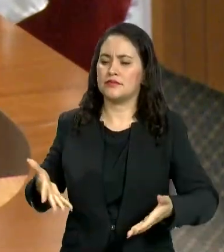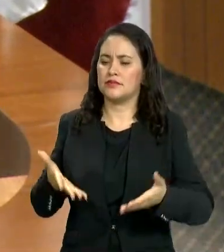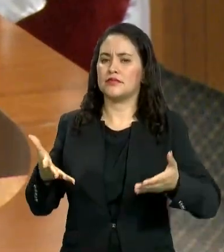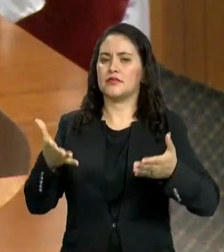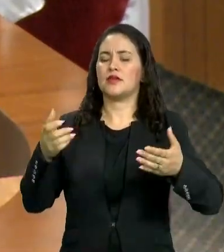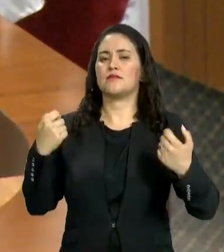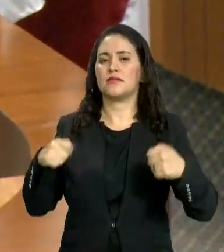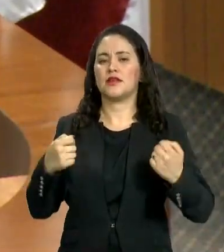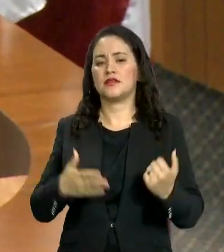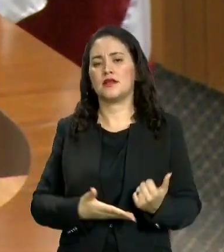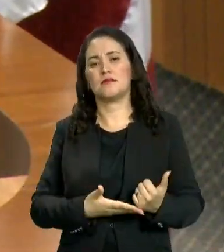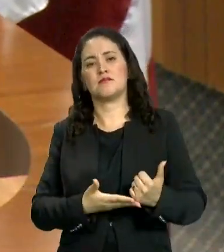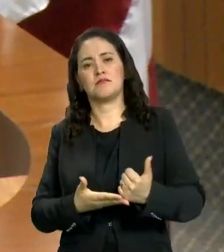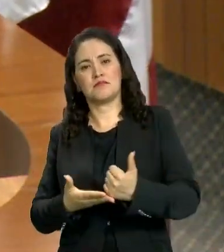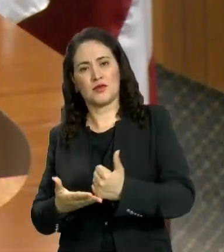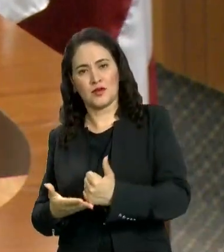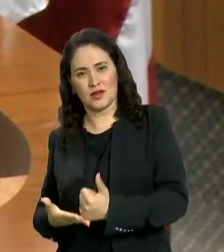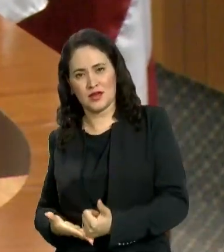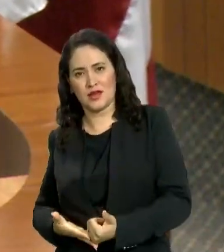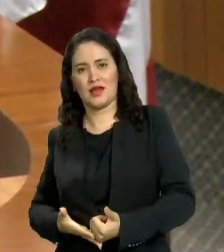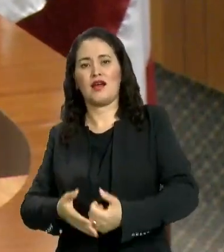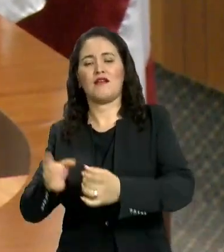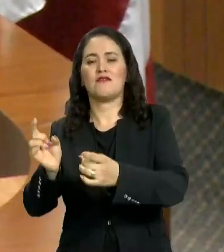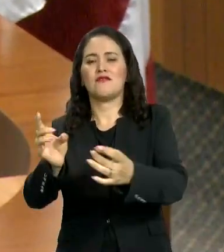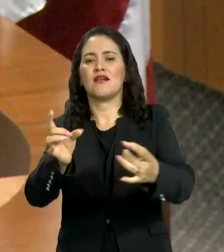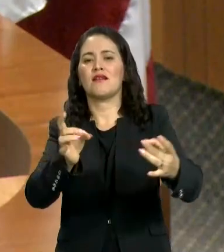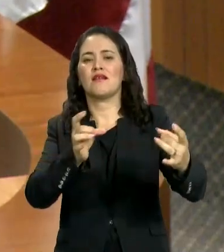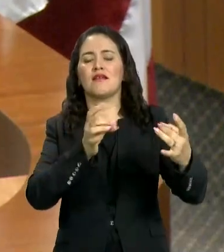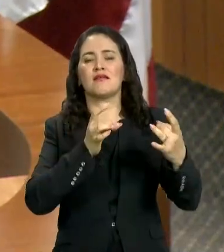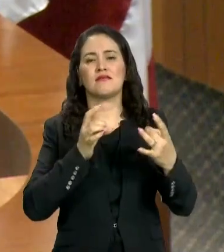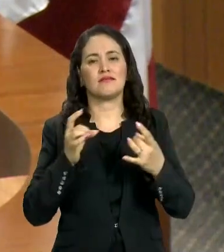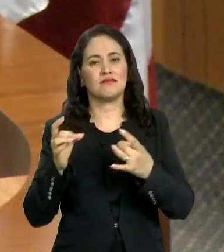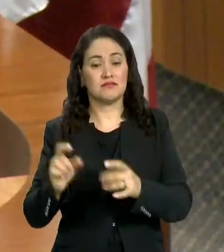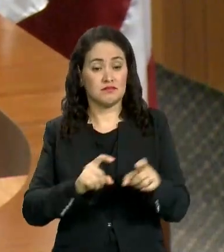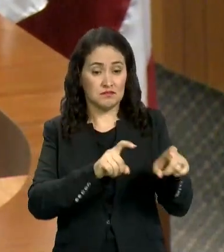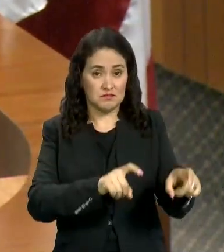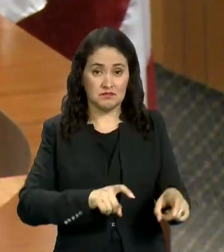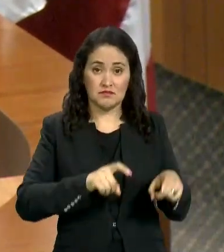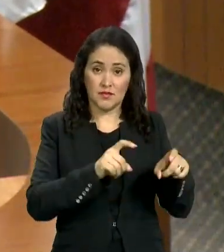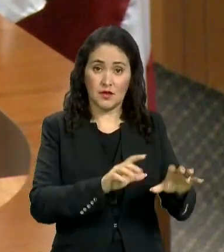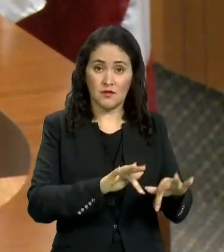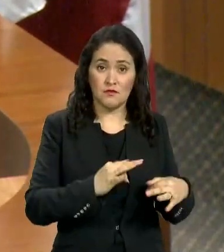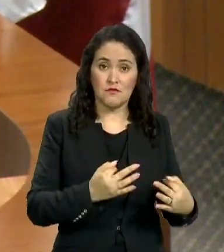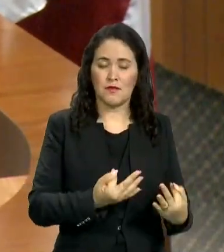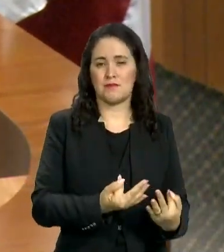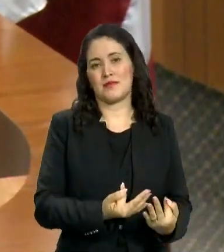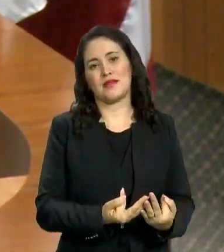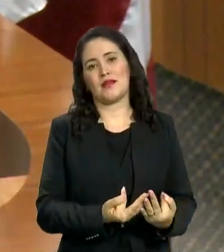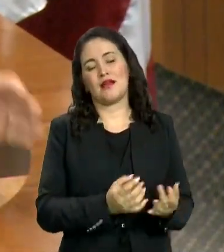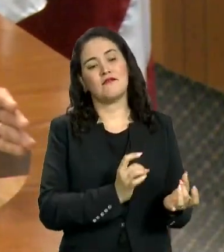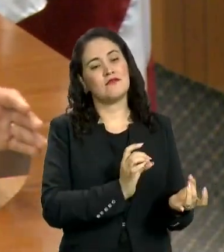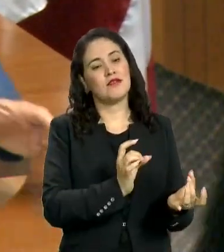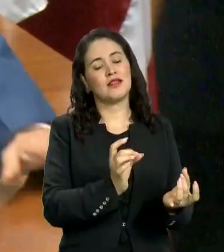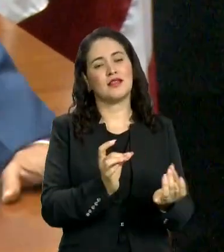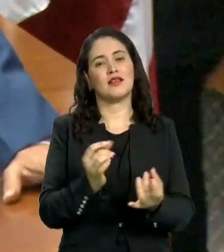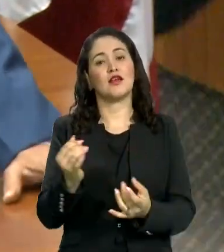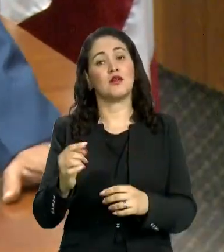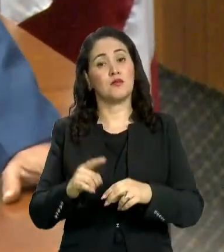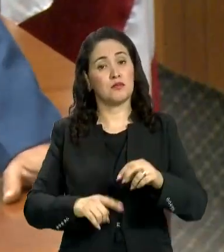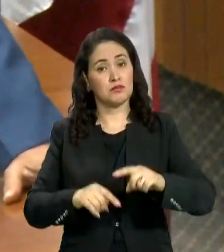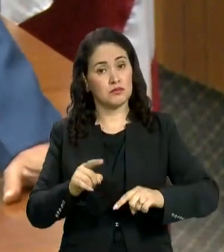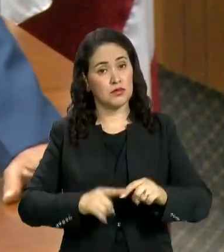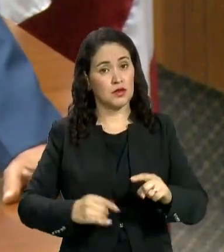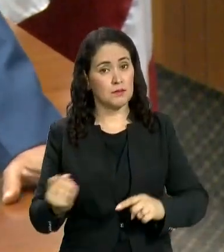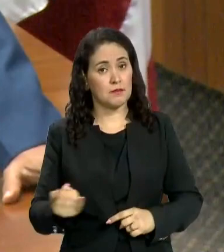a verticalização agroindustrialização familiar de uma importante produto que é o Babaçu por isso nós estivemos